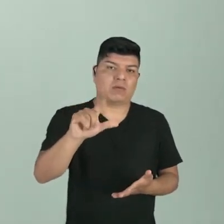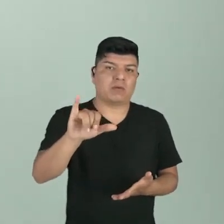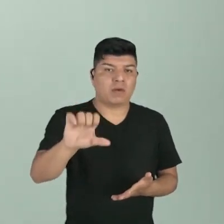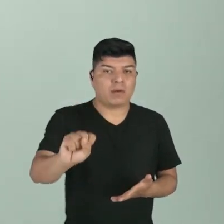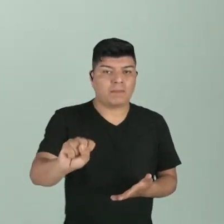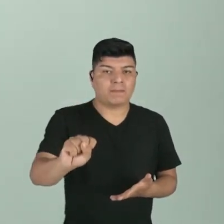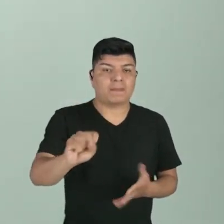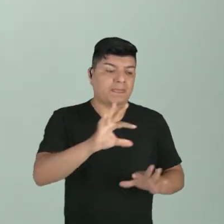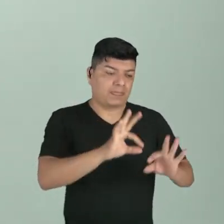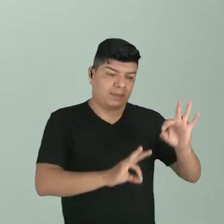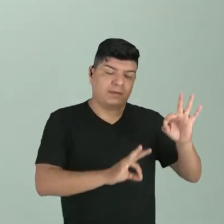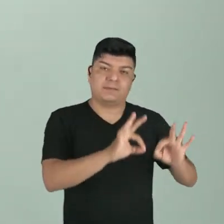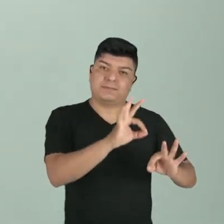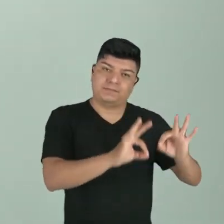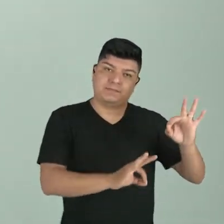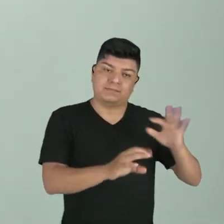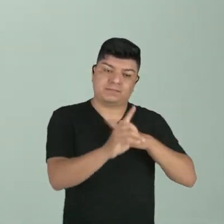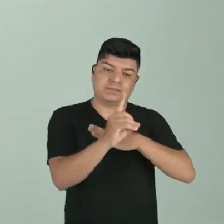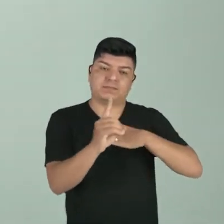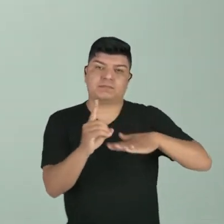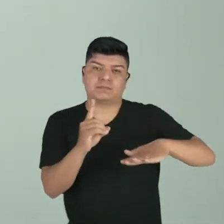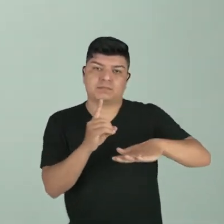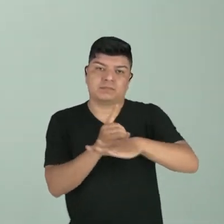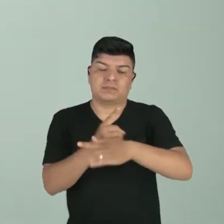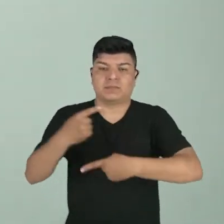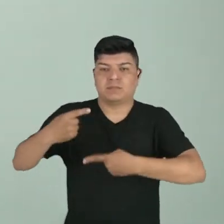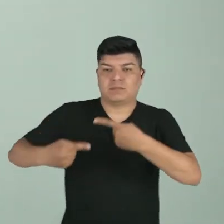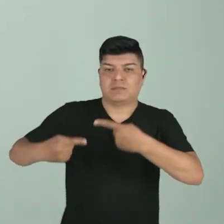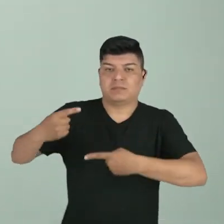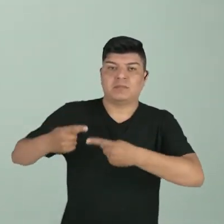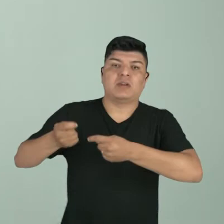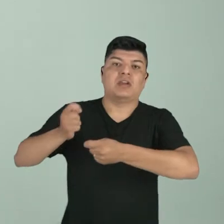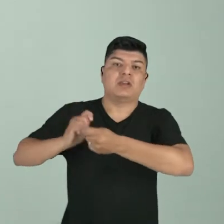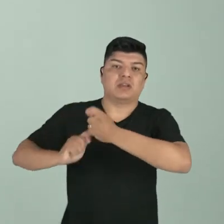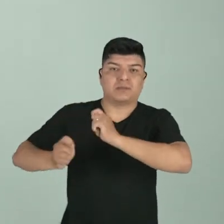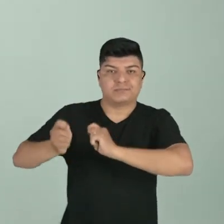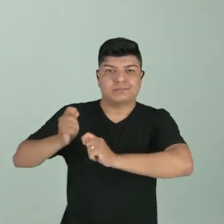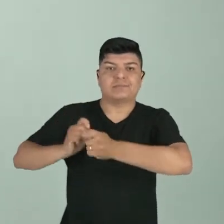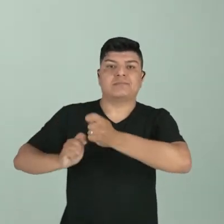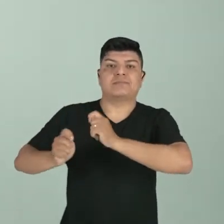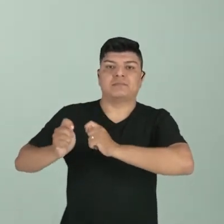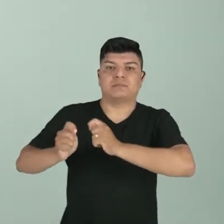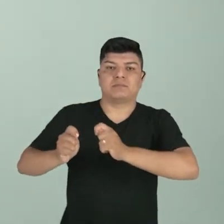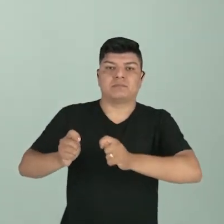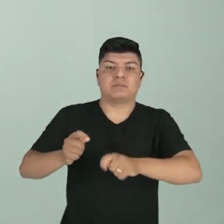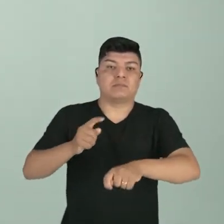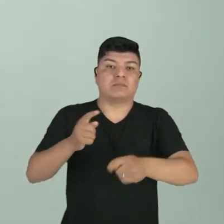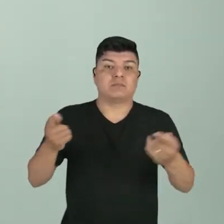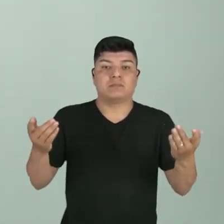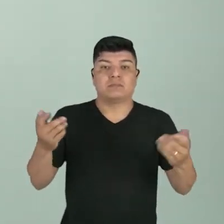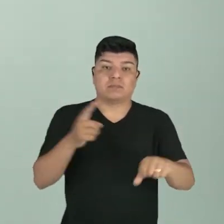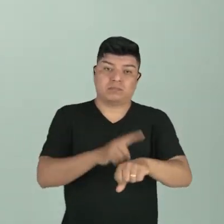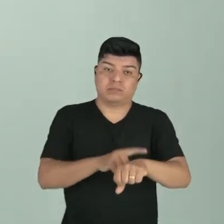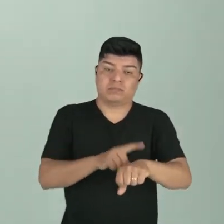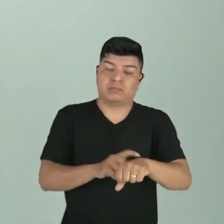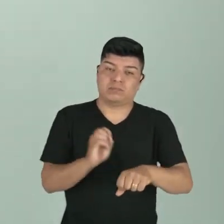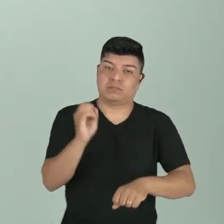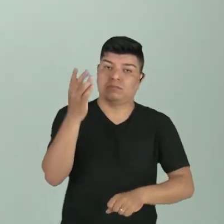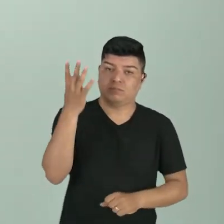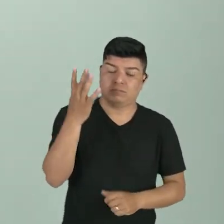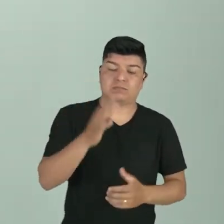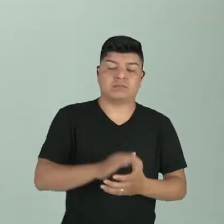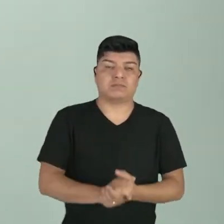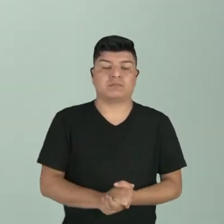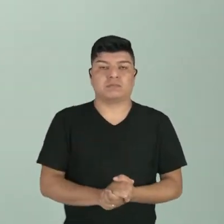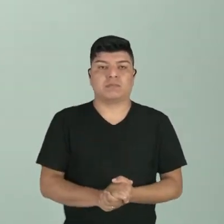correspondia à organização social, política e econômica à época do feudalismo. Só